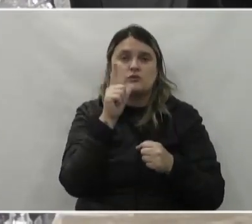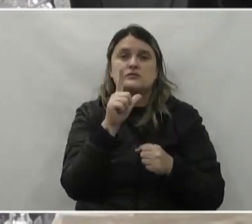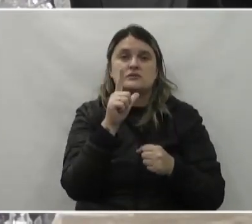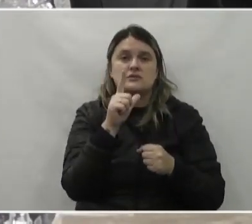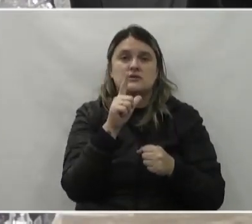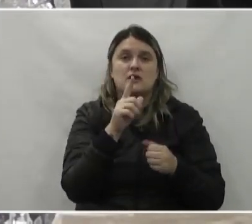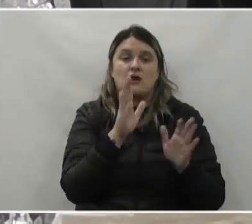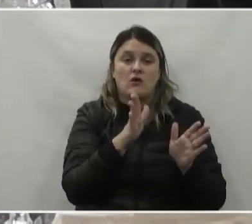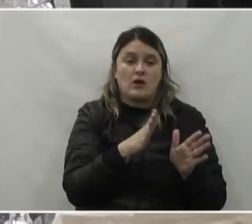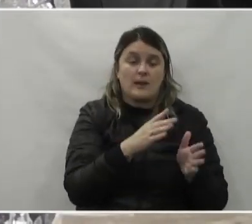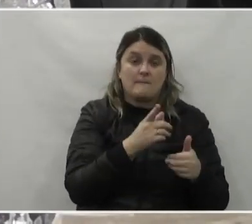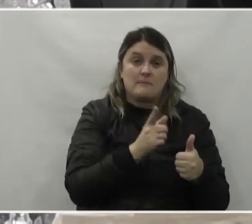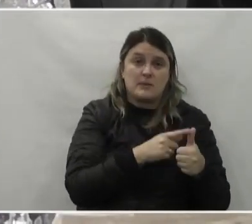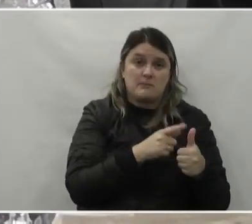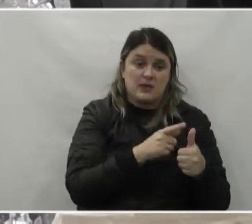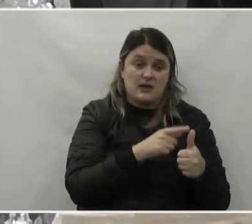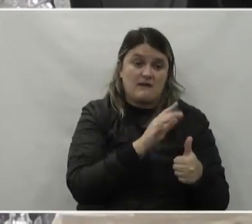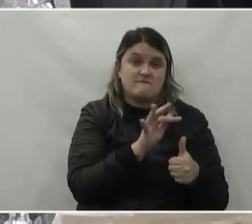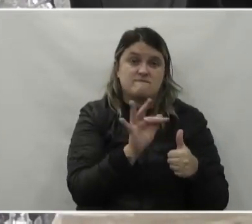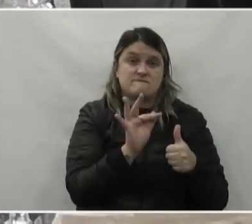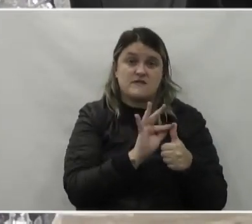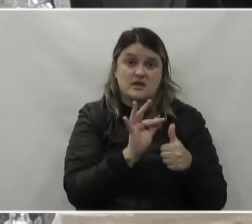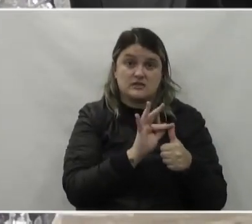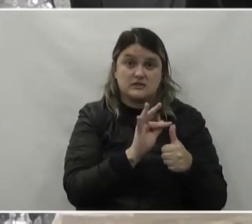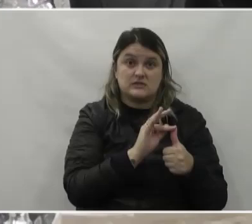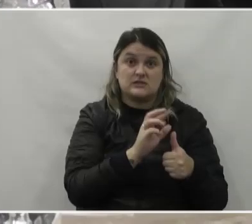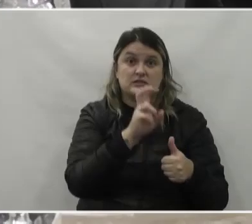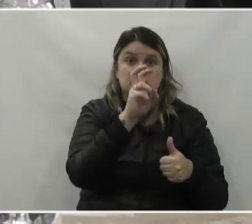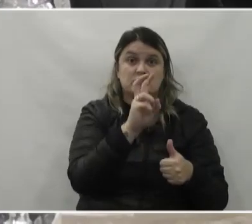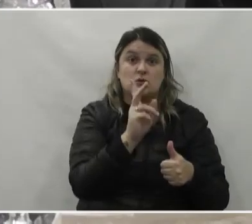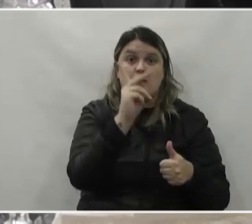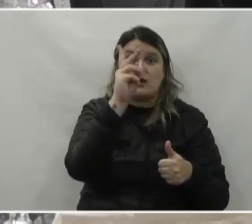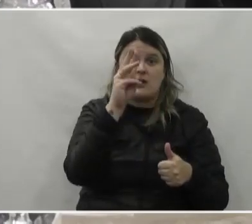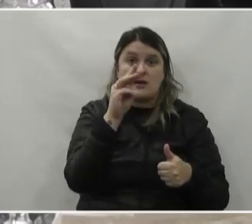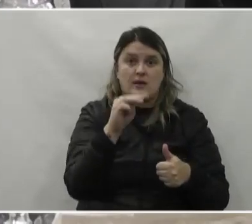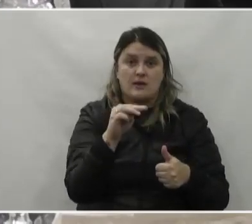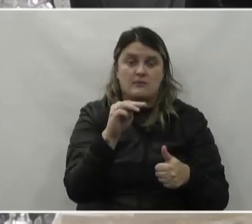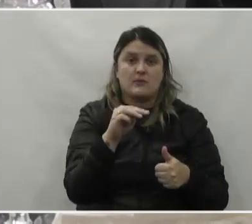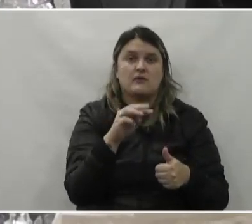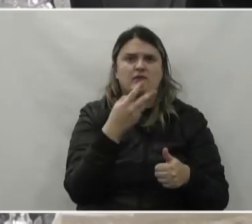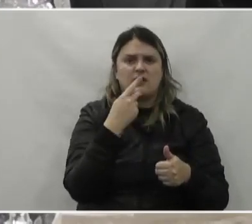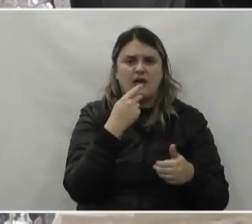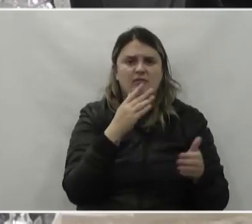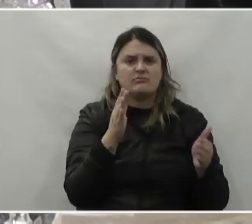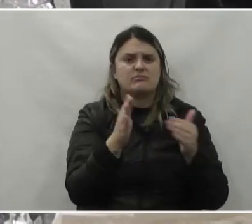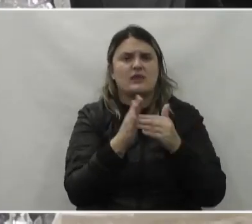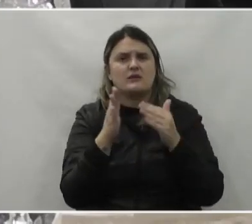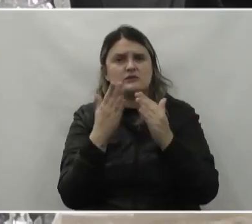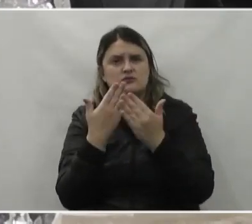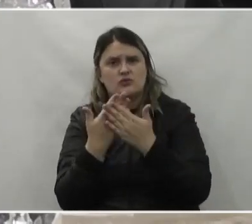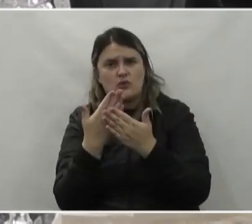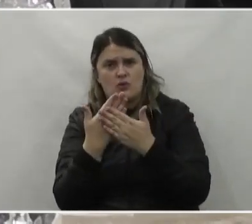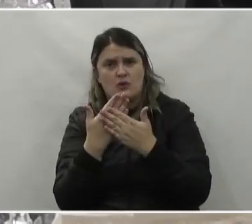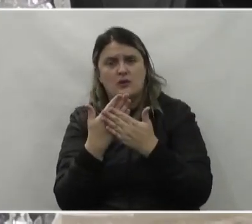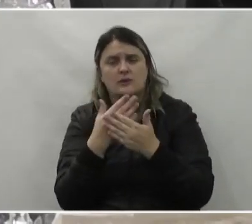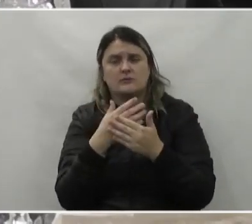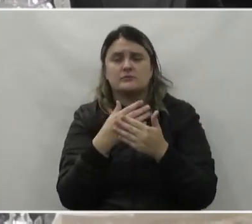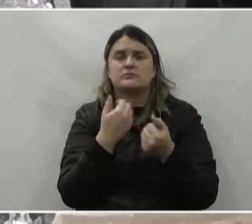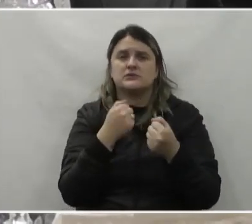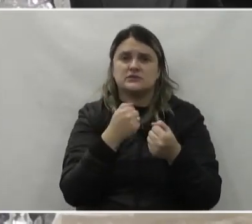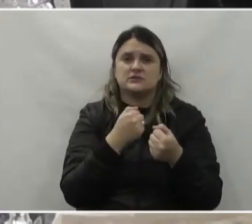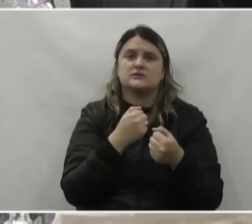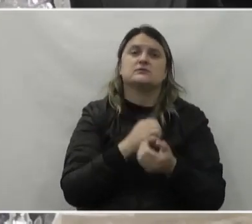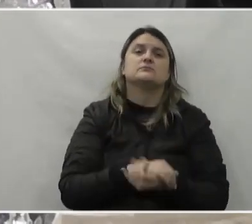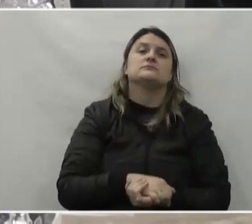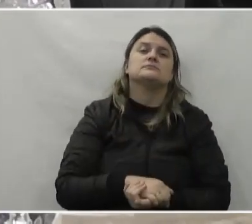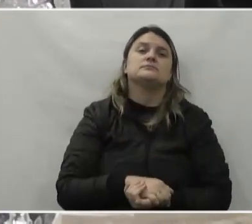agora a 5 quilômetros, que ali eu coloquei até a escola, mas eu acredito que vai até próximo à